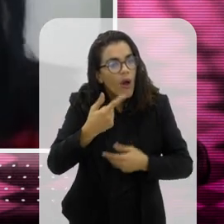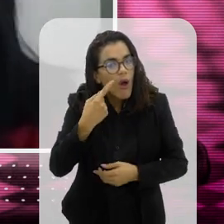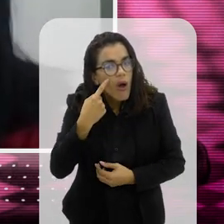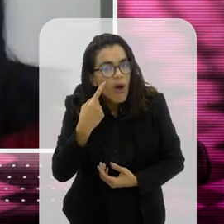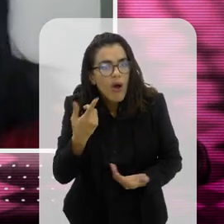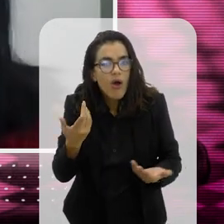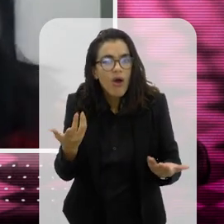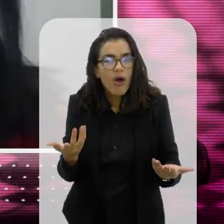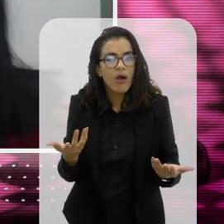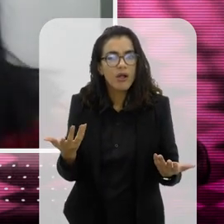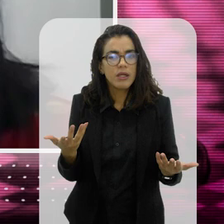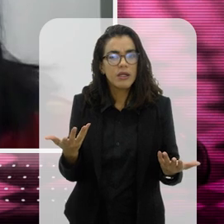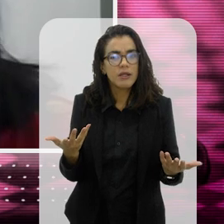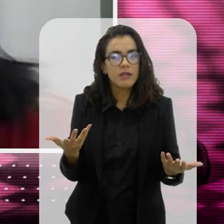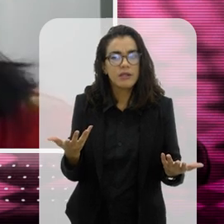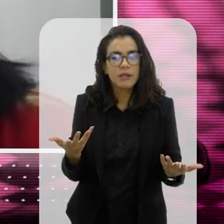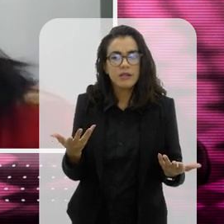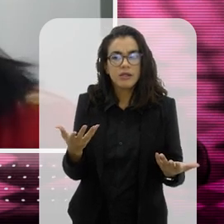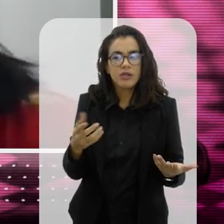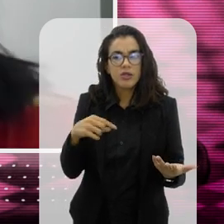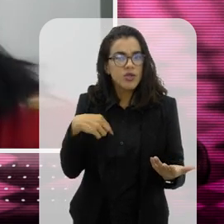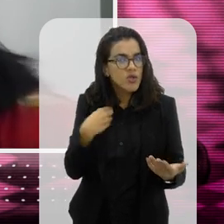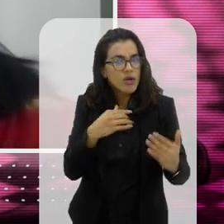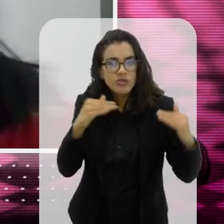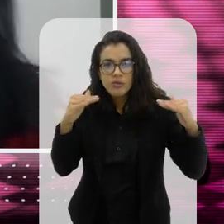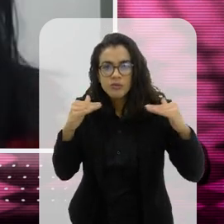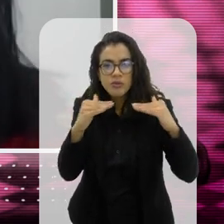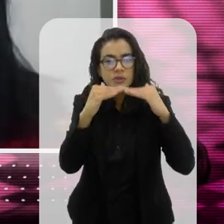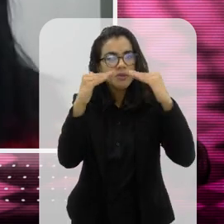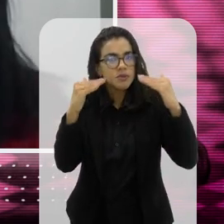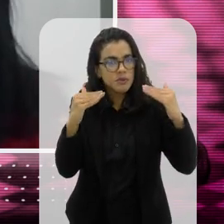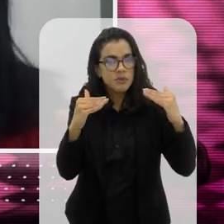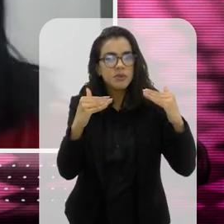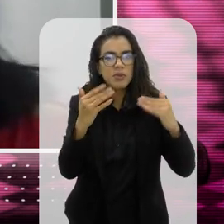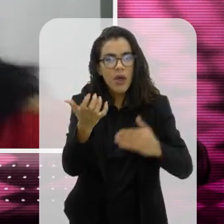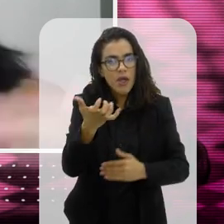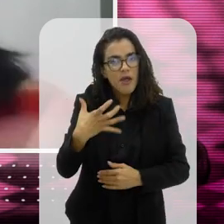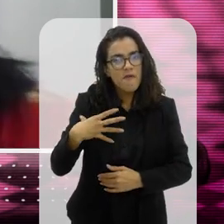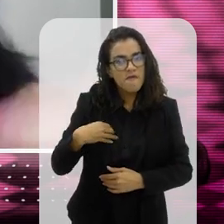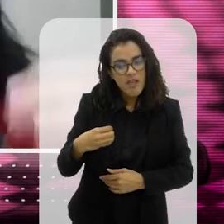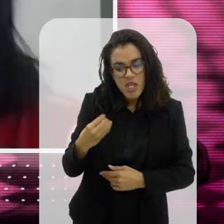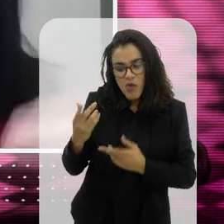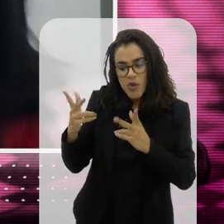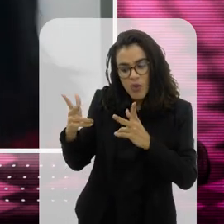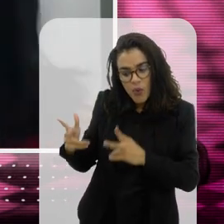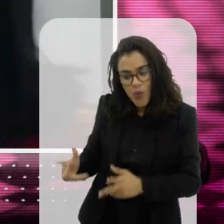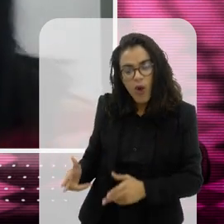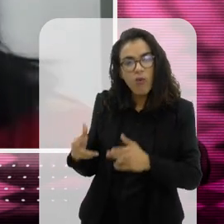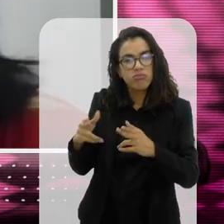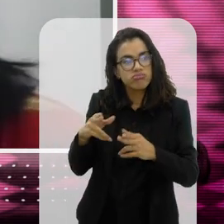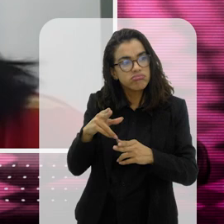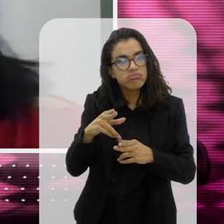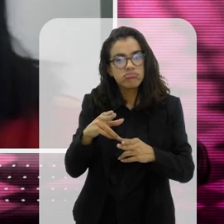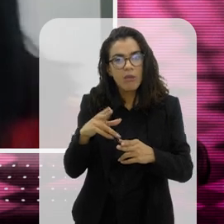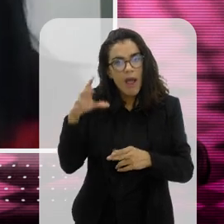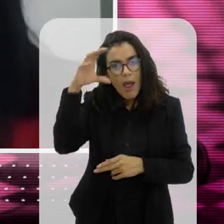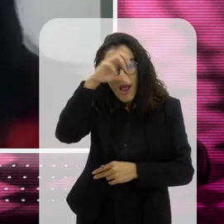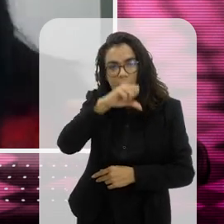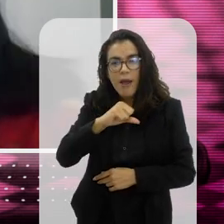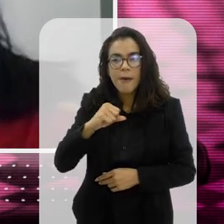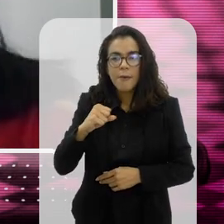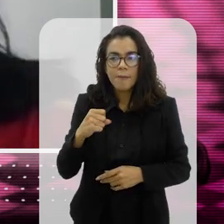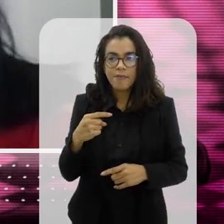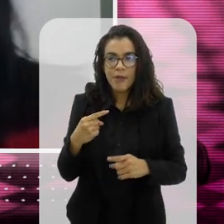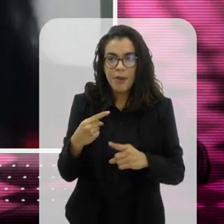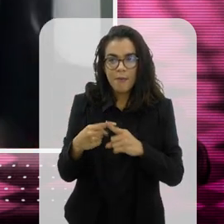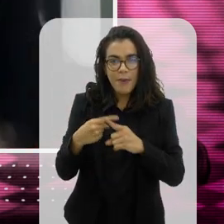Olha só, como a Denise falou, nós estamos iguais aqui e a gente quer que nossos filhos reproduzam, porque isso, né, quando a